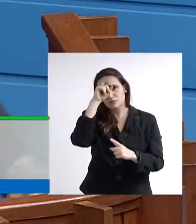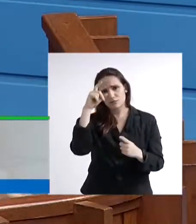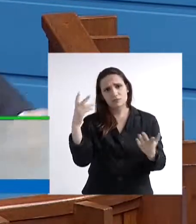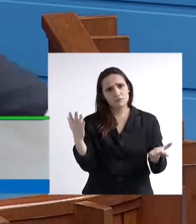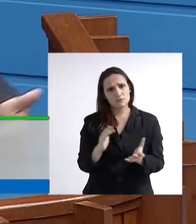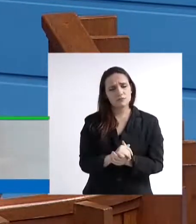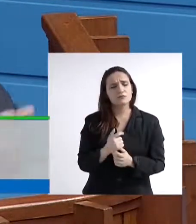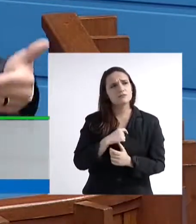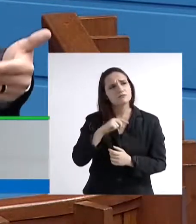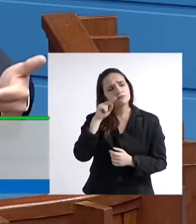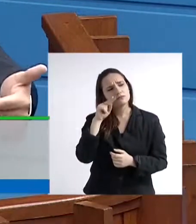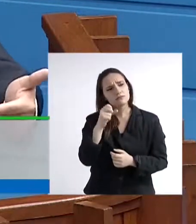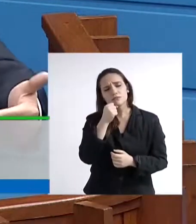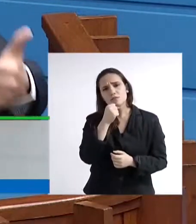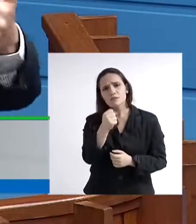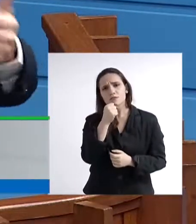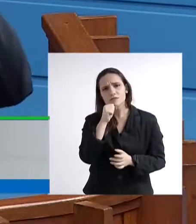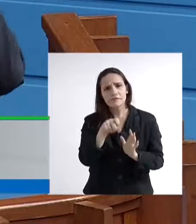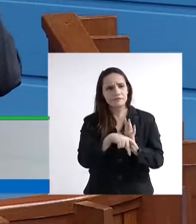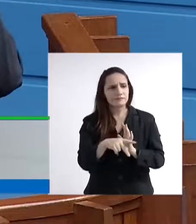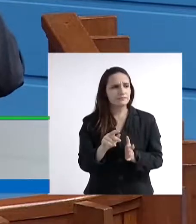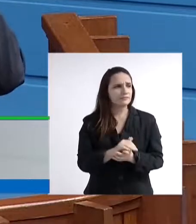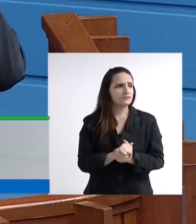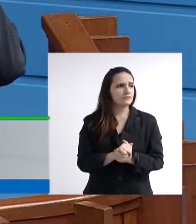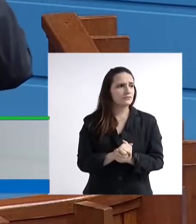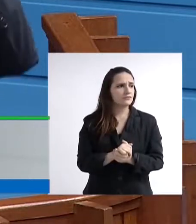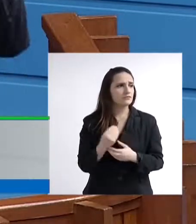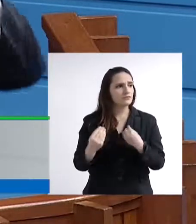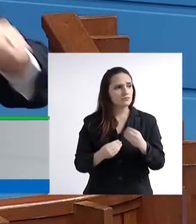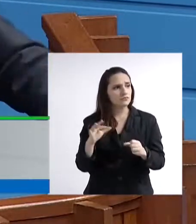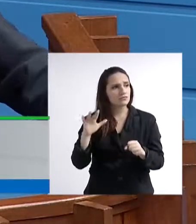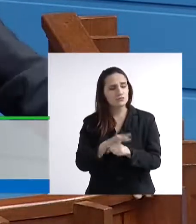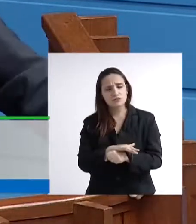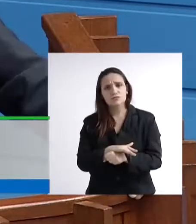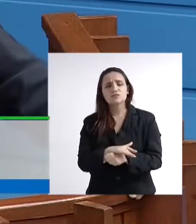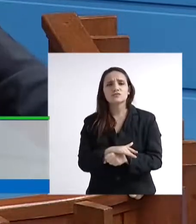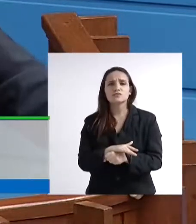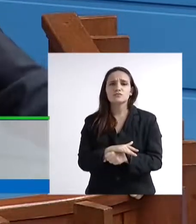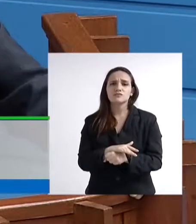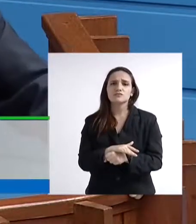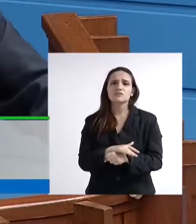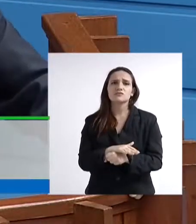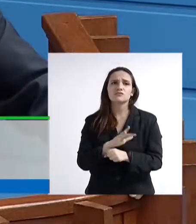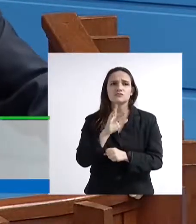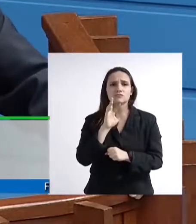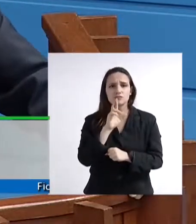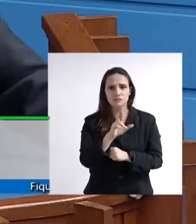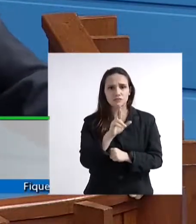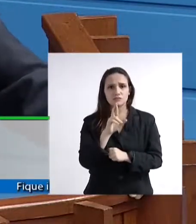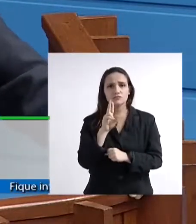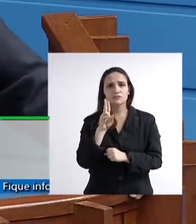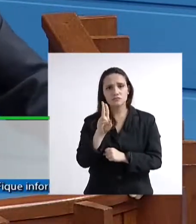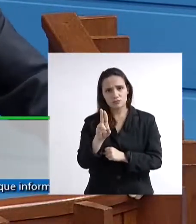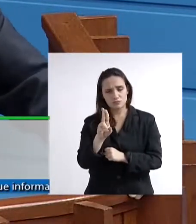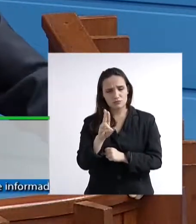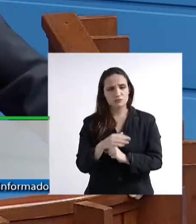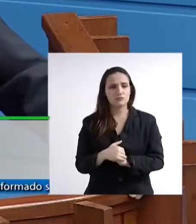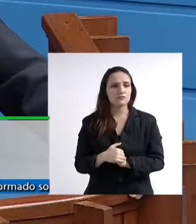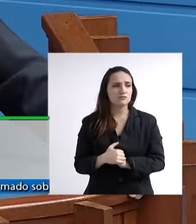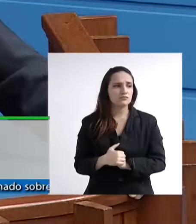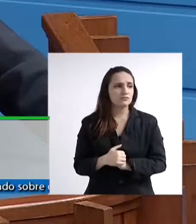estava vendo uma reportagem também da superlotação no hospital regional, que é